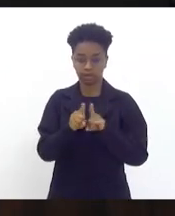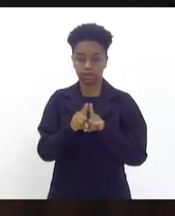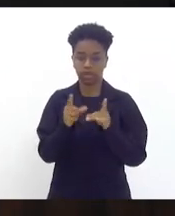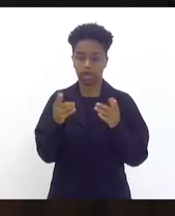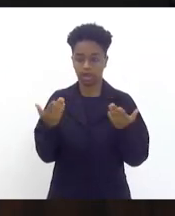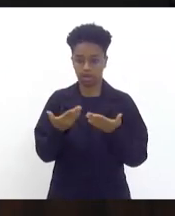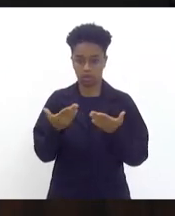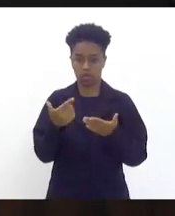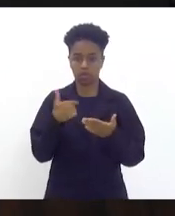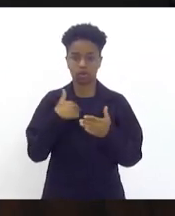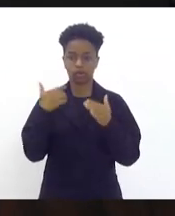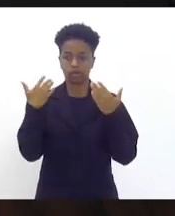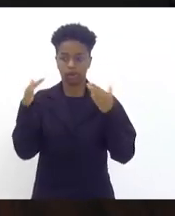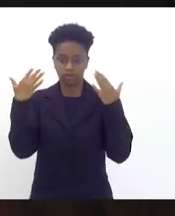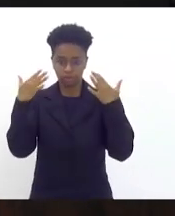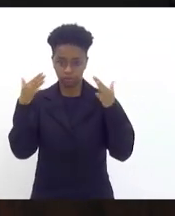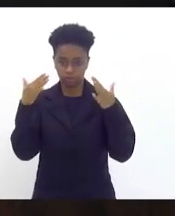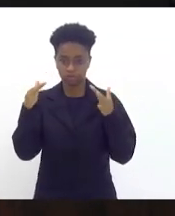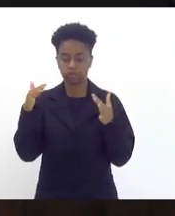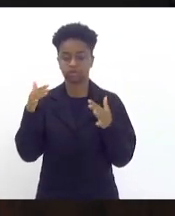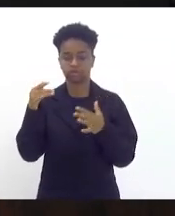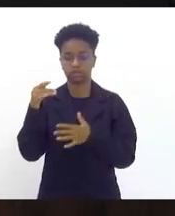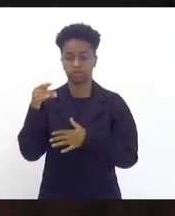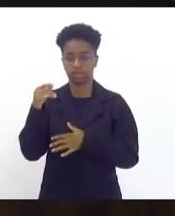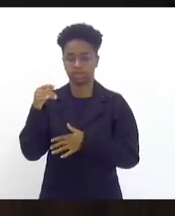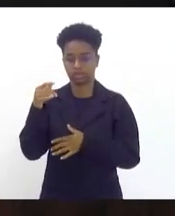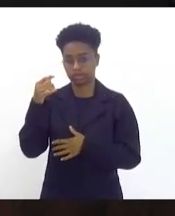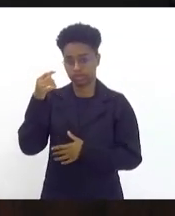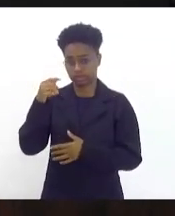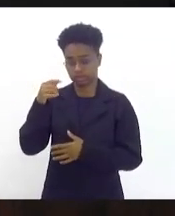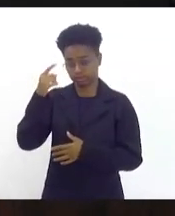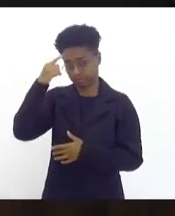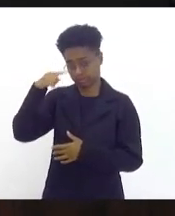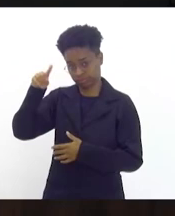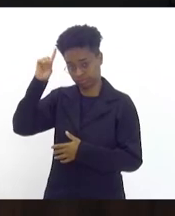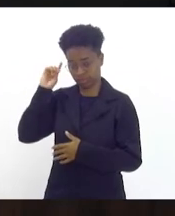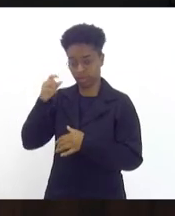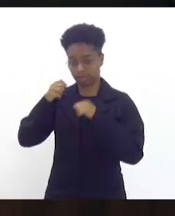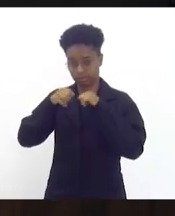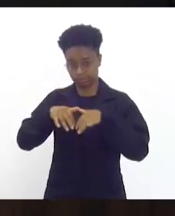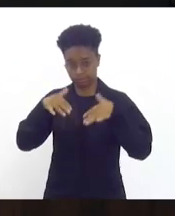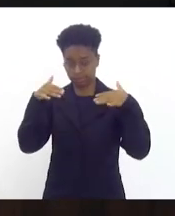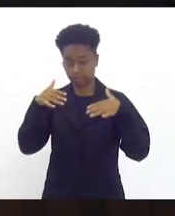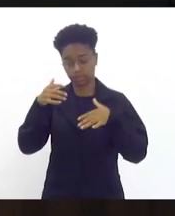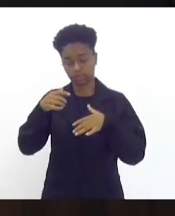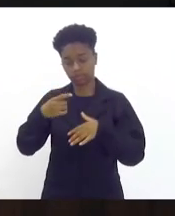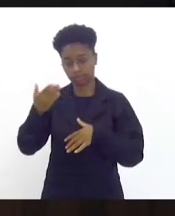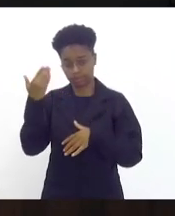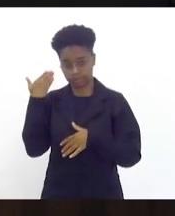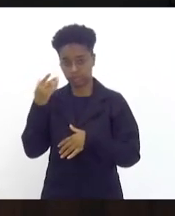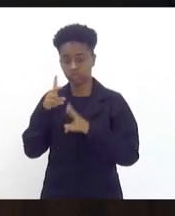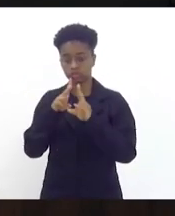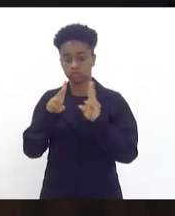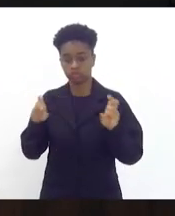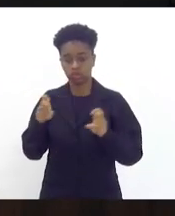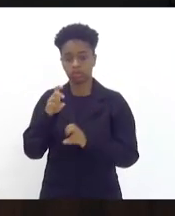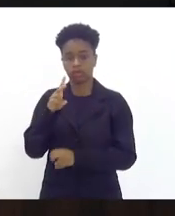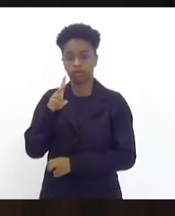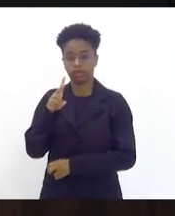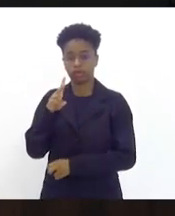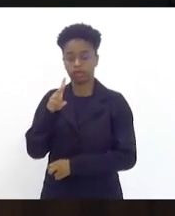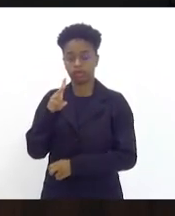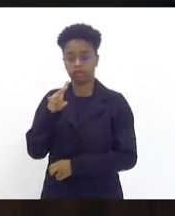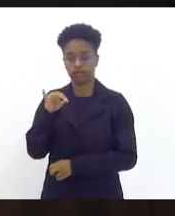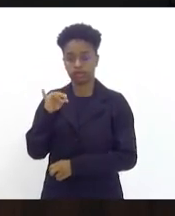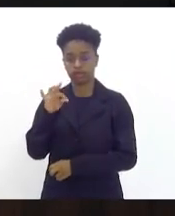que fiz um elogio aqui na última sessão ao Deputado Vitor Júnior que pega uma questão que está acontecendo nesse momento